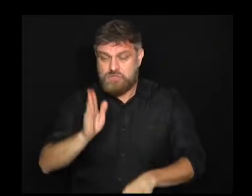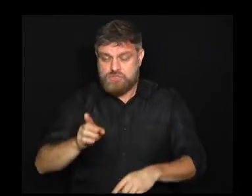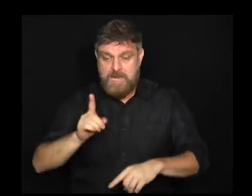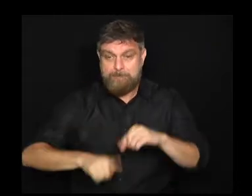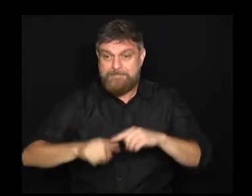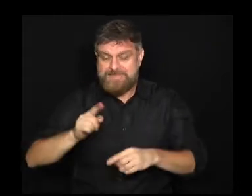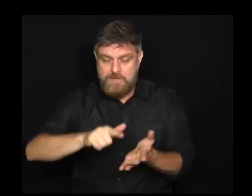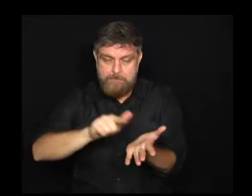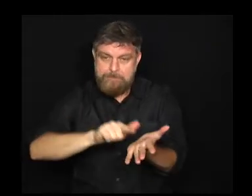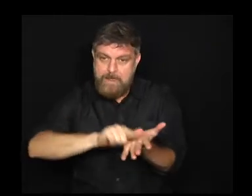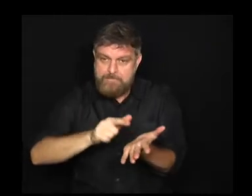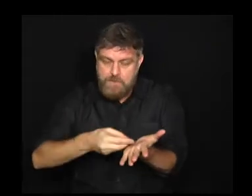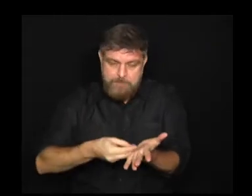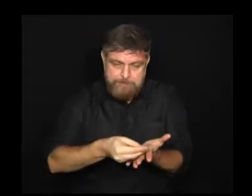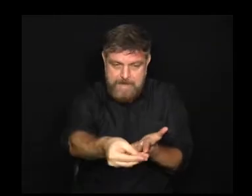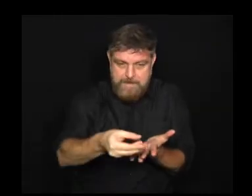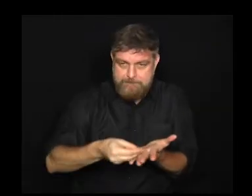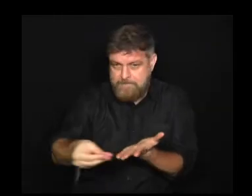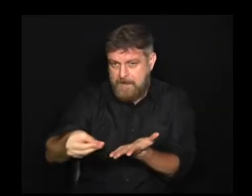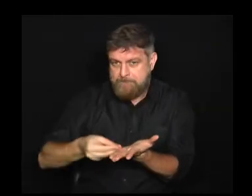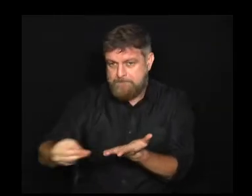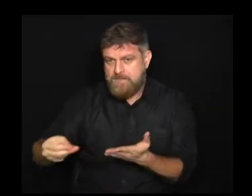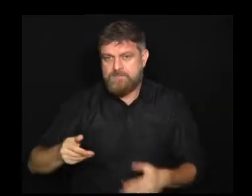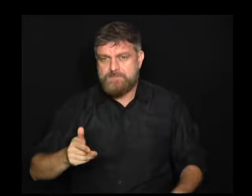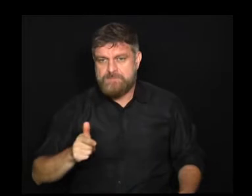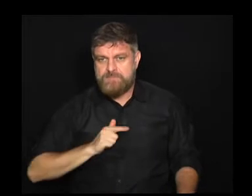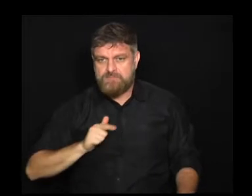impresso. O material impresso